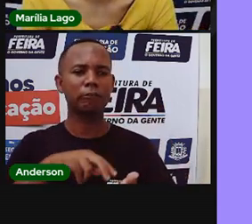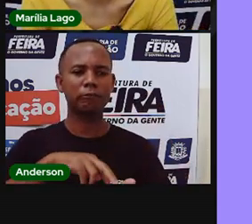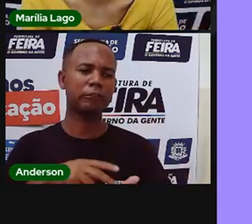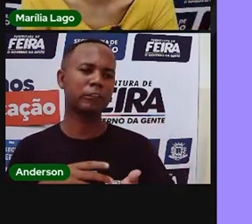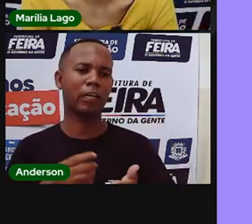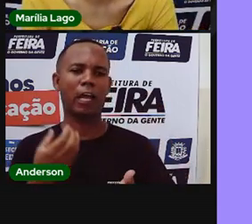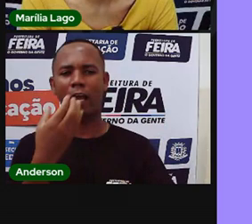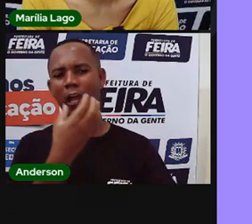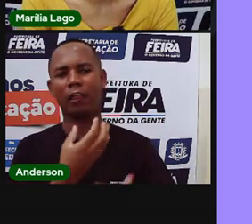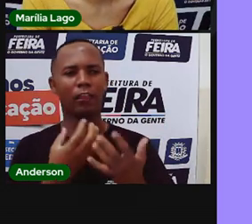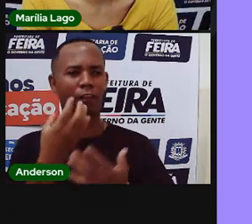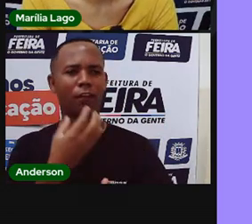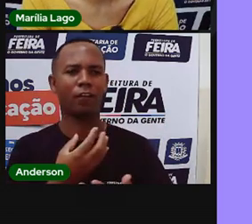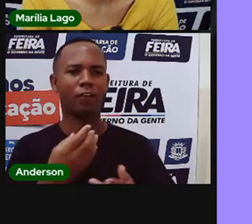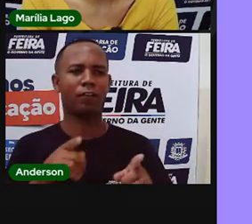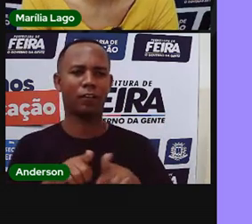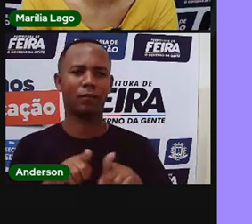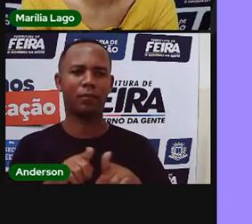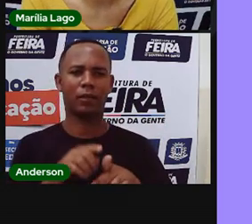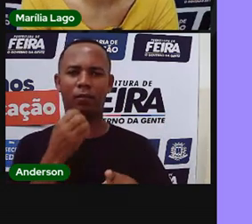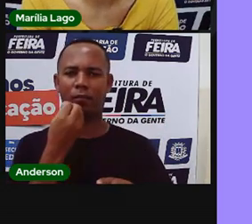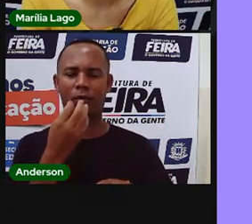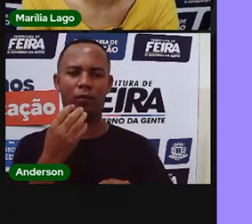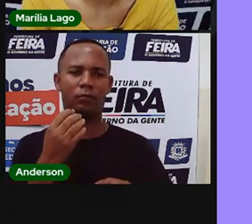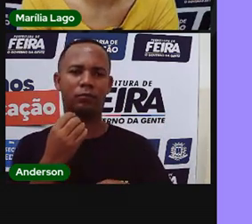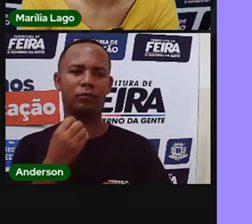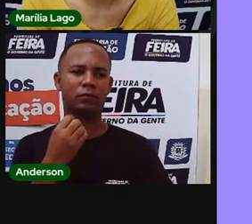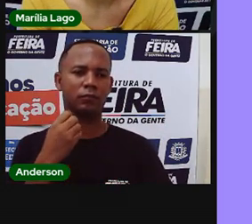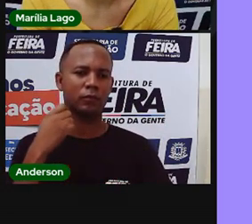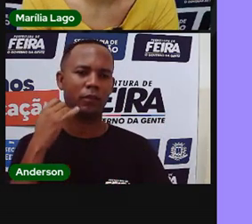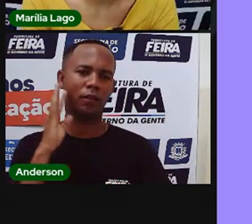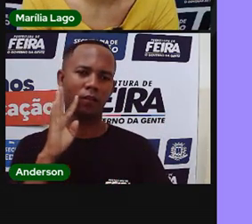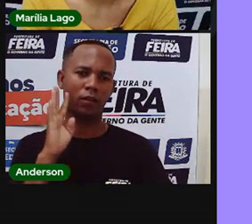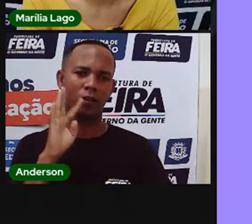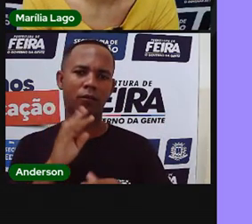vídeo. Pode passar para o próximo slide.